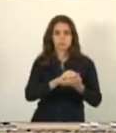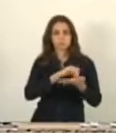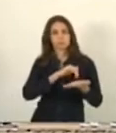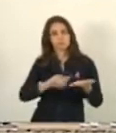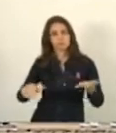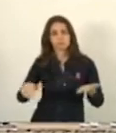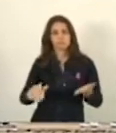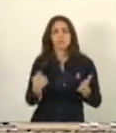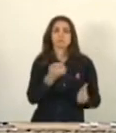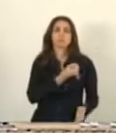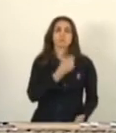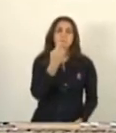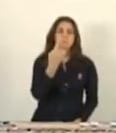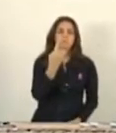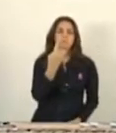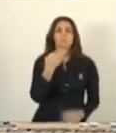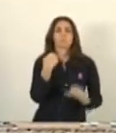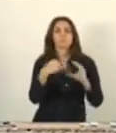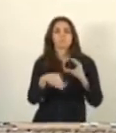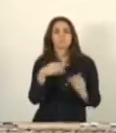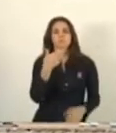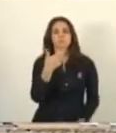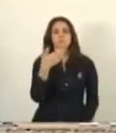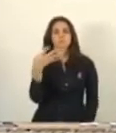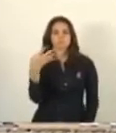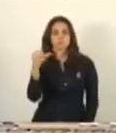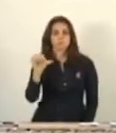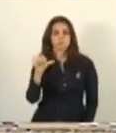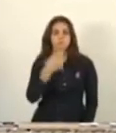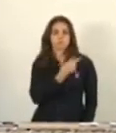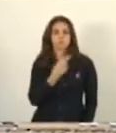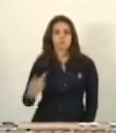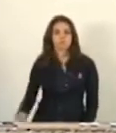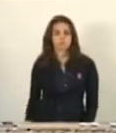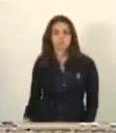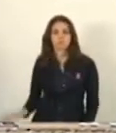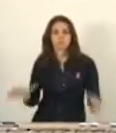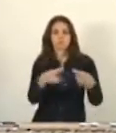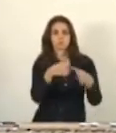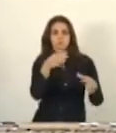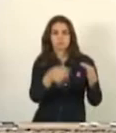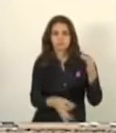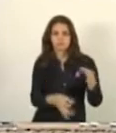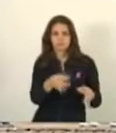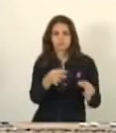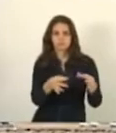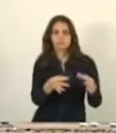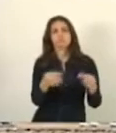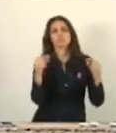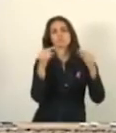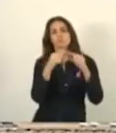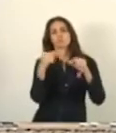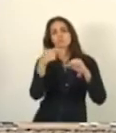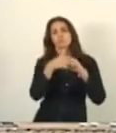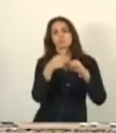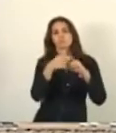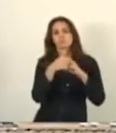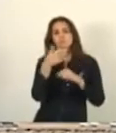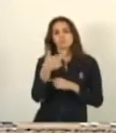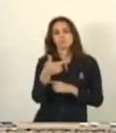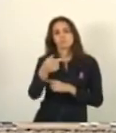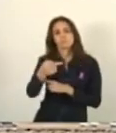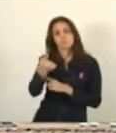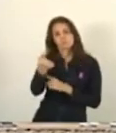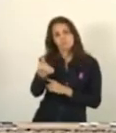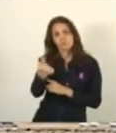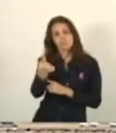1, mensagem 249-2021 do Governo do Estado à Comissão de Justiça, na forma do artigo